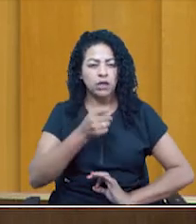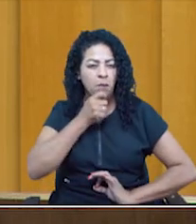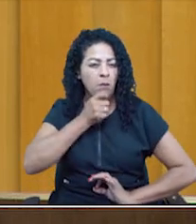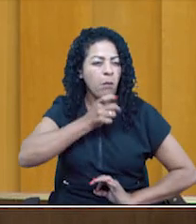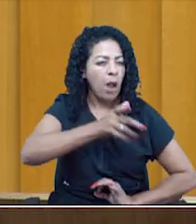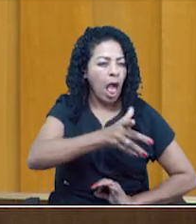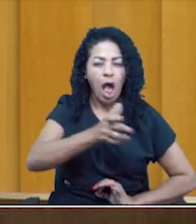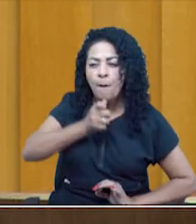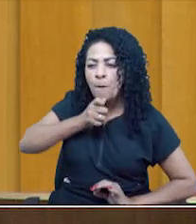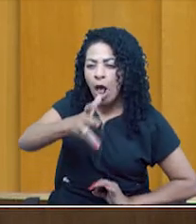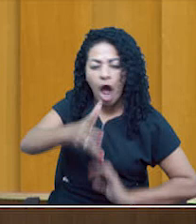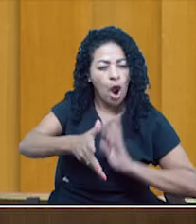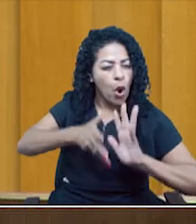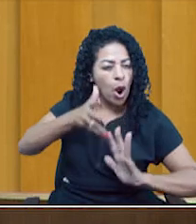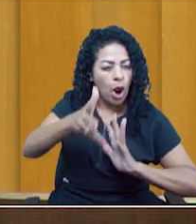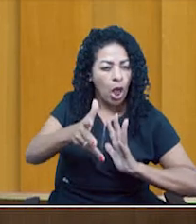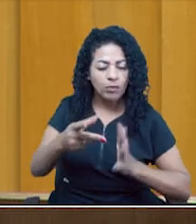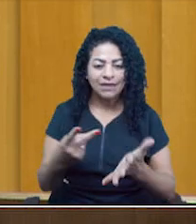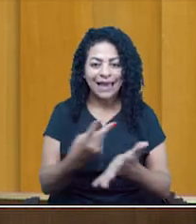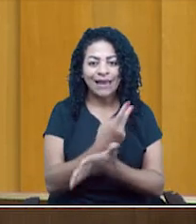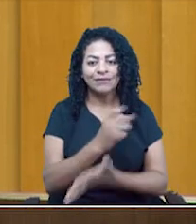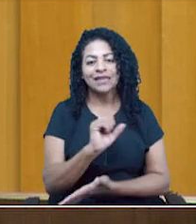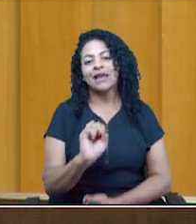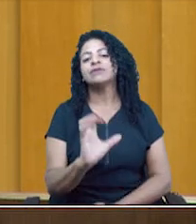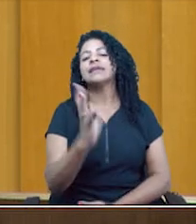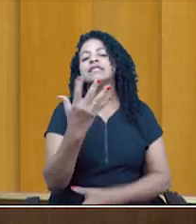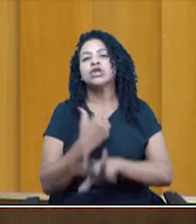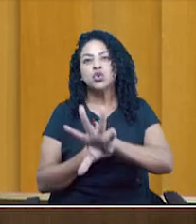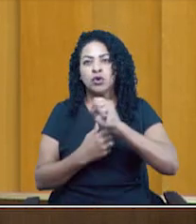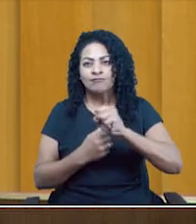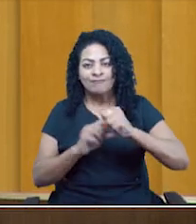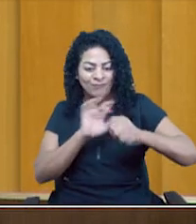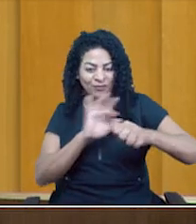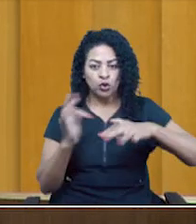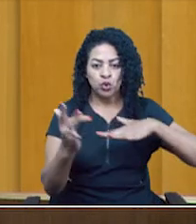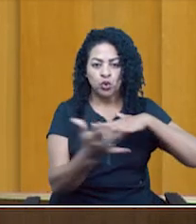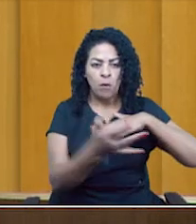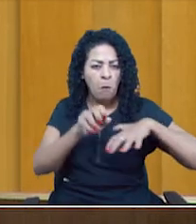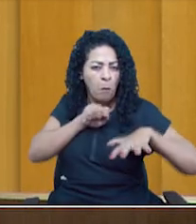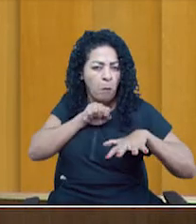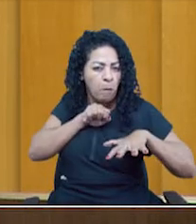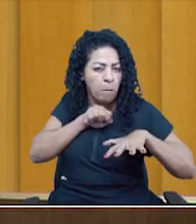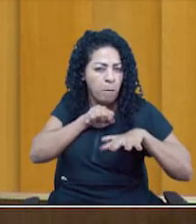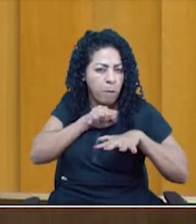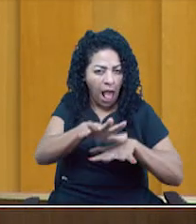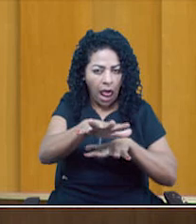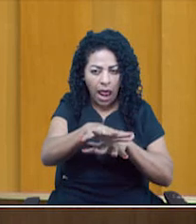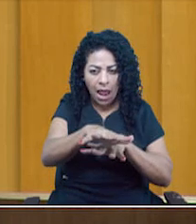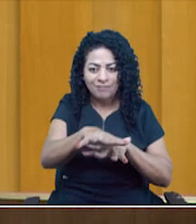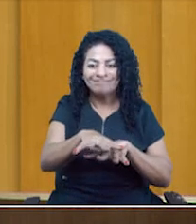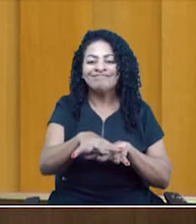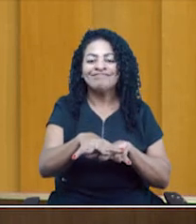instituição. Então, é de extrema relevância que nós façamos uma reflexão